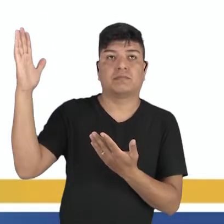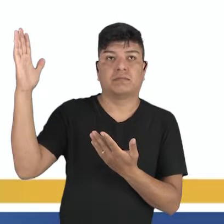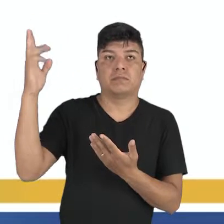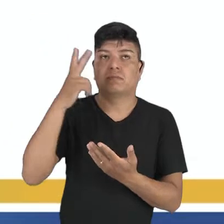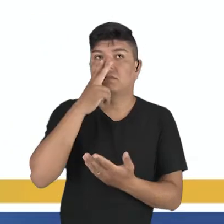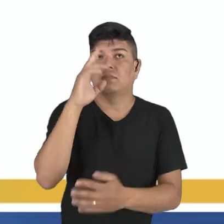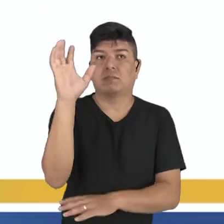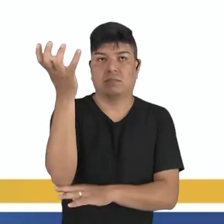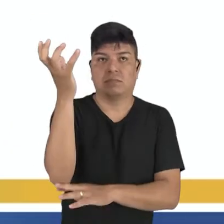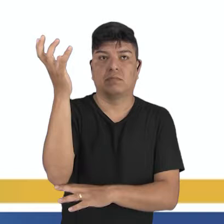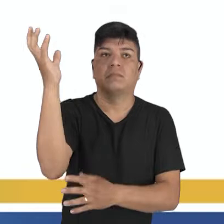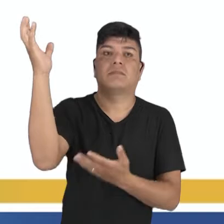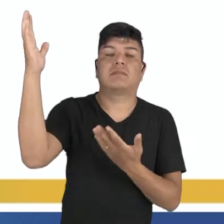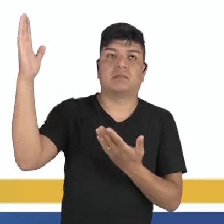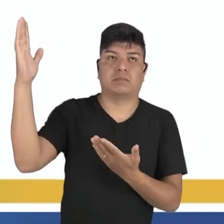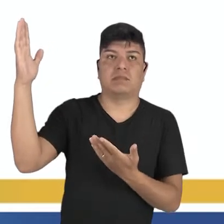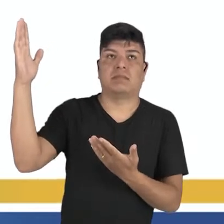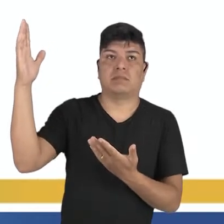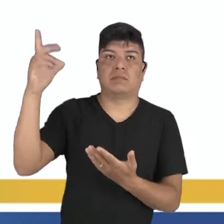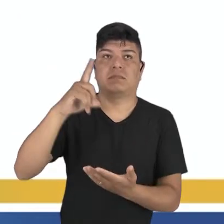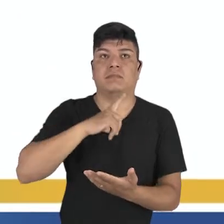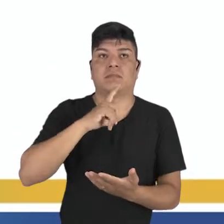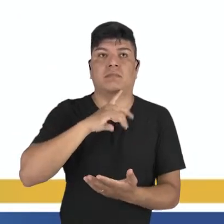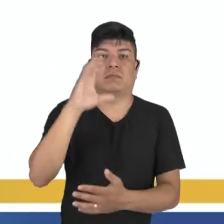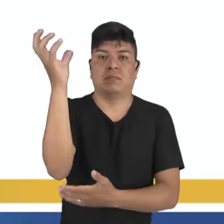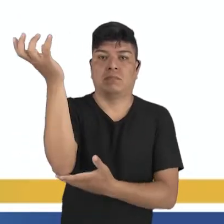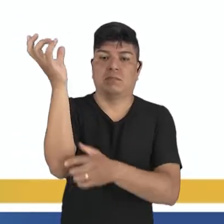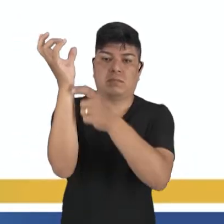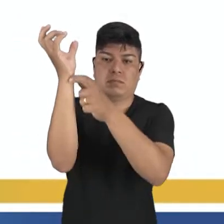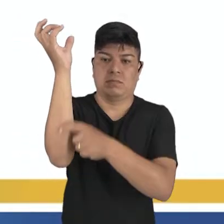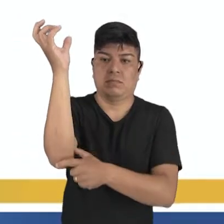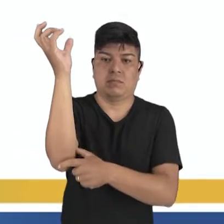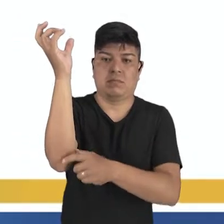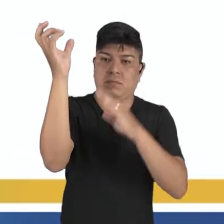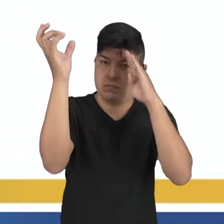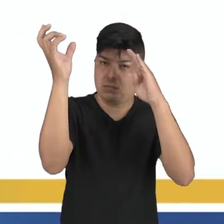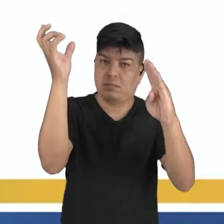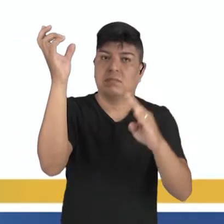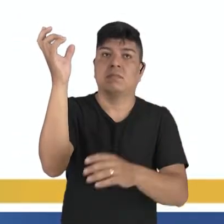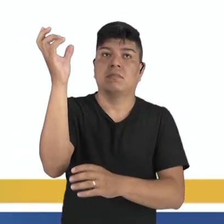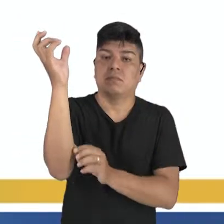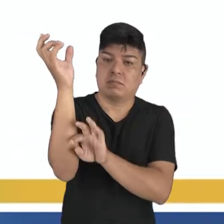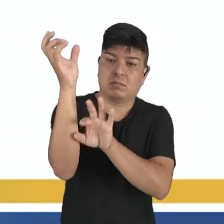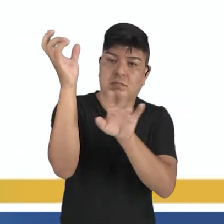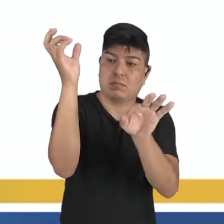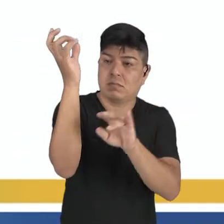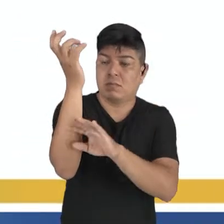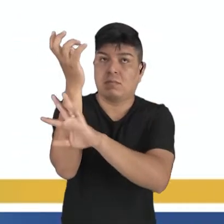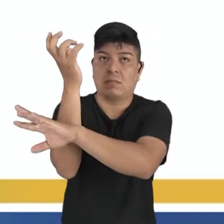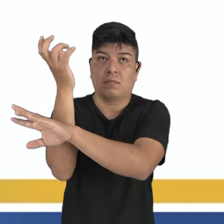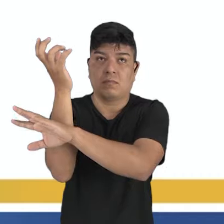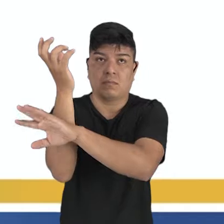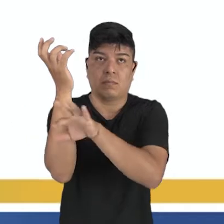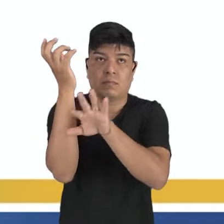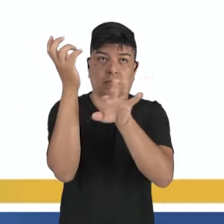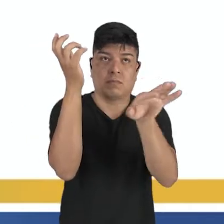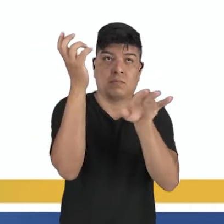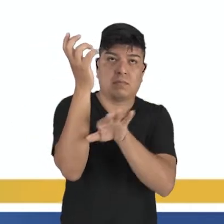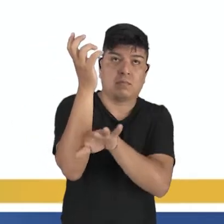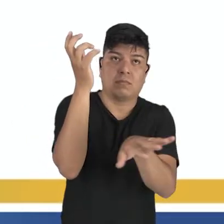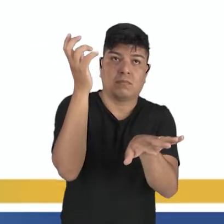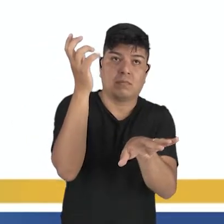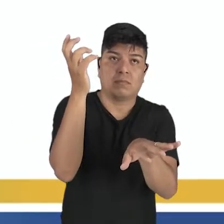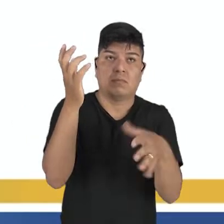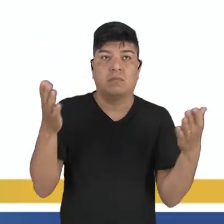assemelha a uma árvore, né, nós temos ali o tronco principal com as suas ramificações. Vejam que na ponta das ramificações nós temos